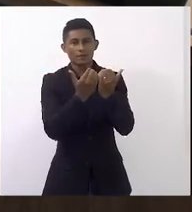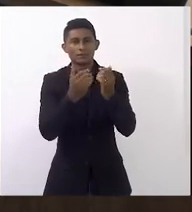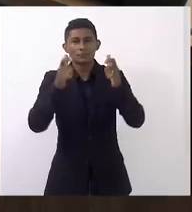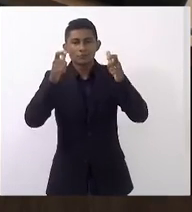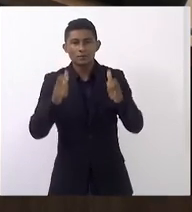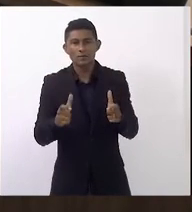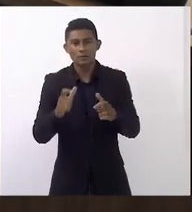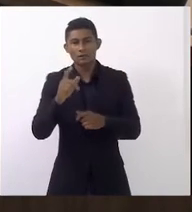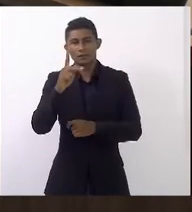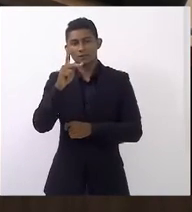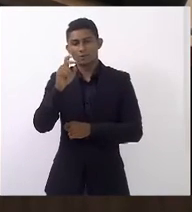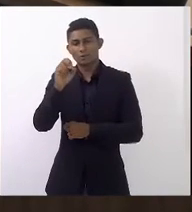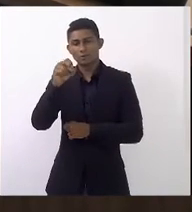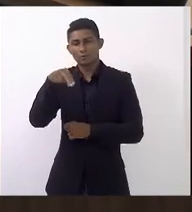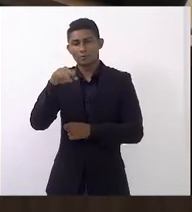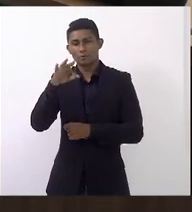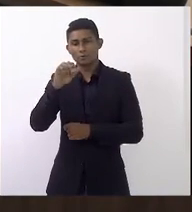né?